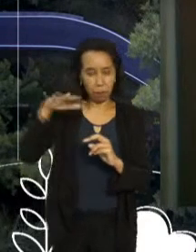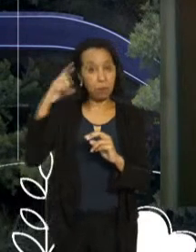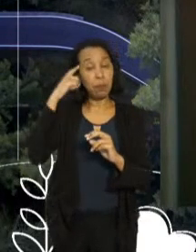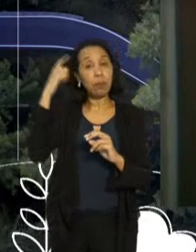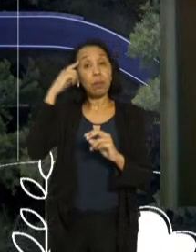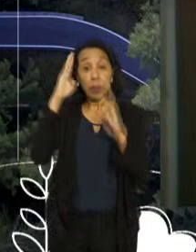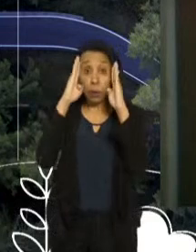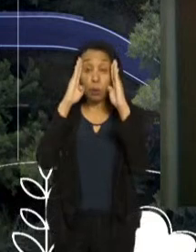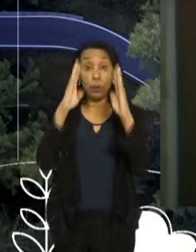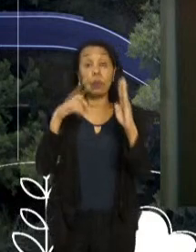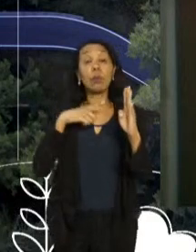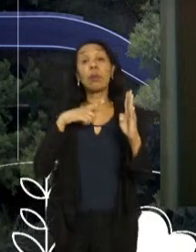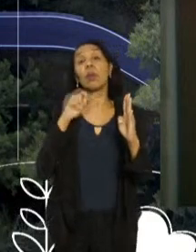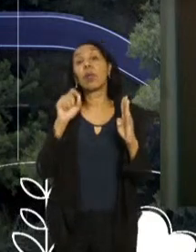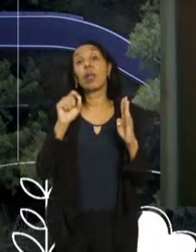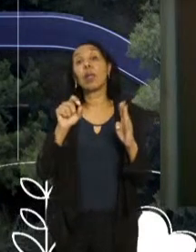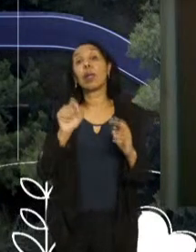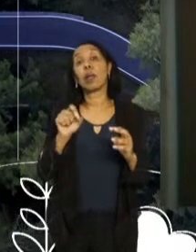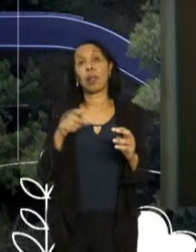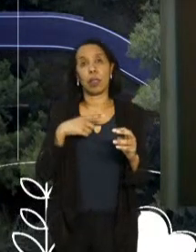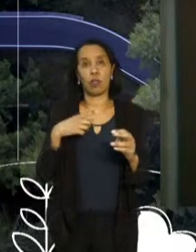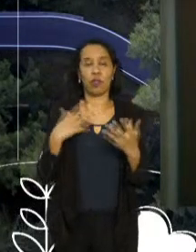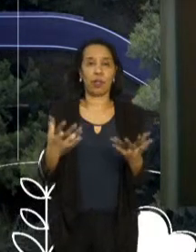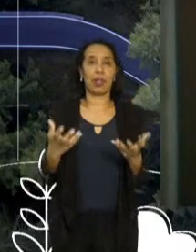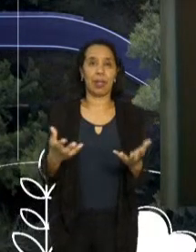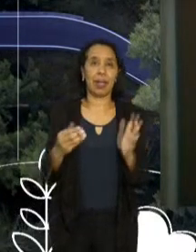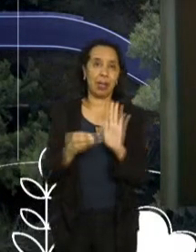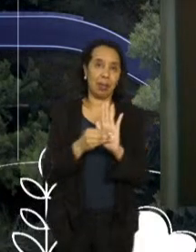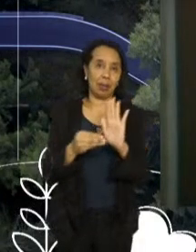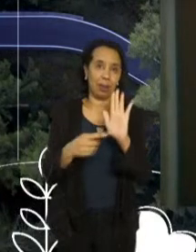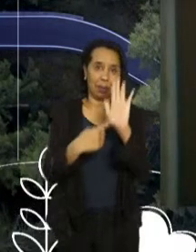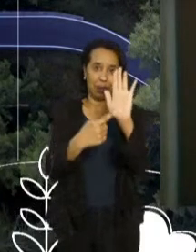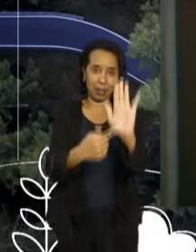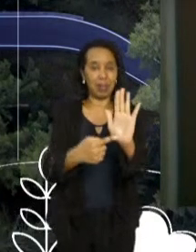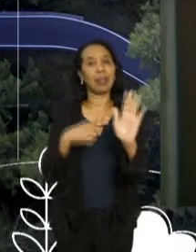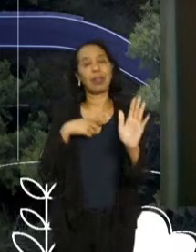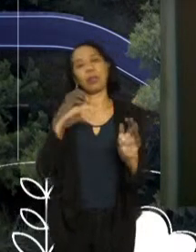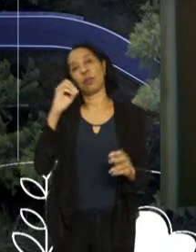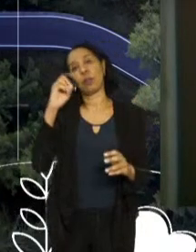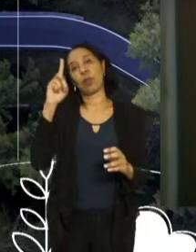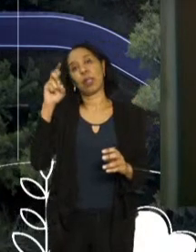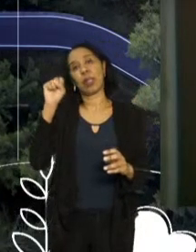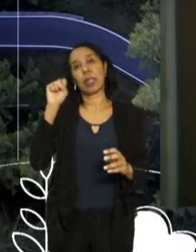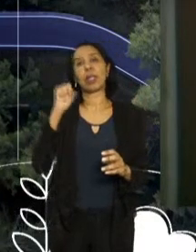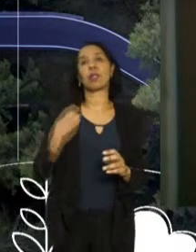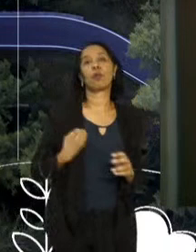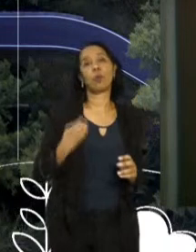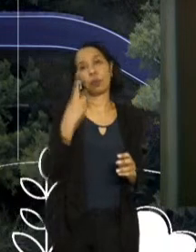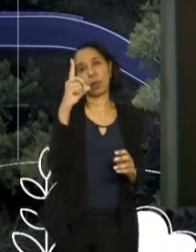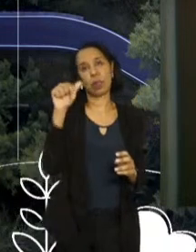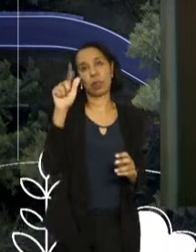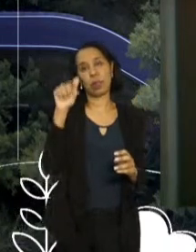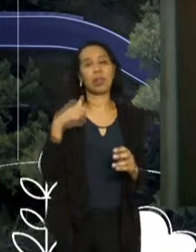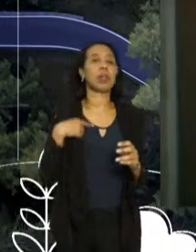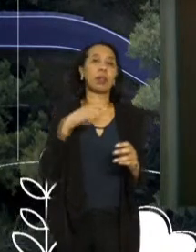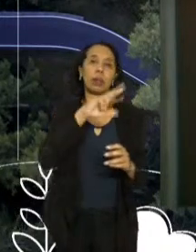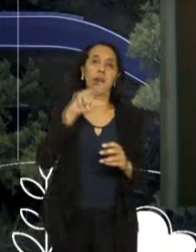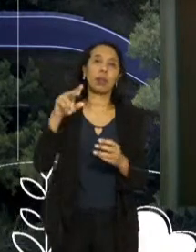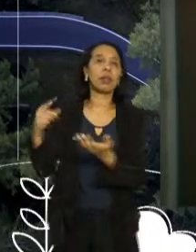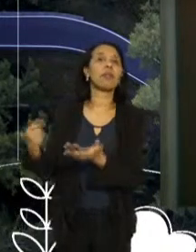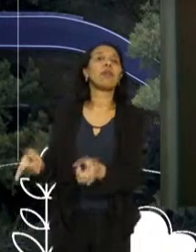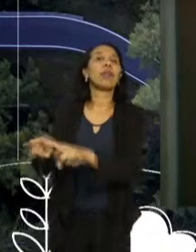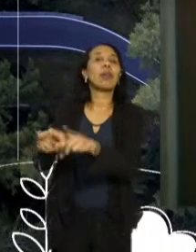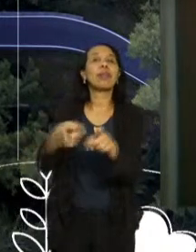esse foco, de forma que nós possamos também cumprir o ODS número 17, 17, que fala das parcerias,